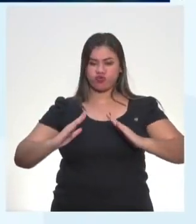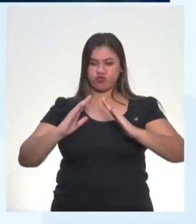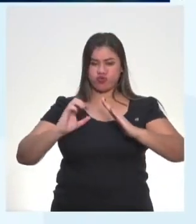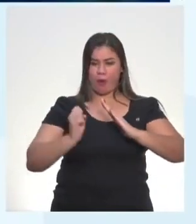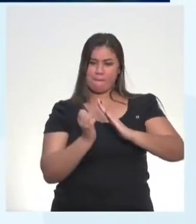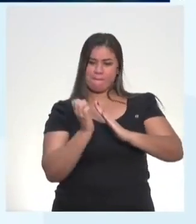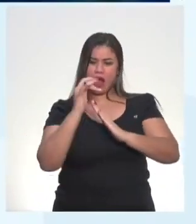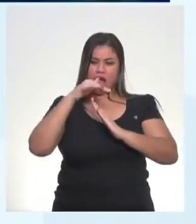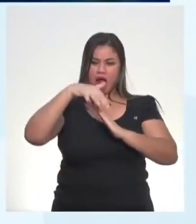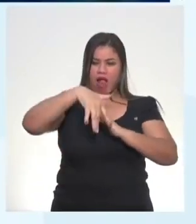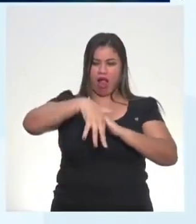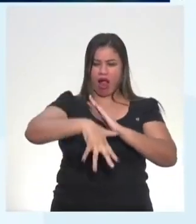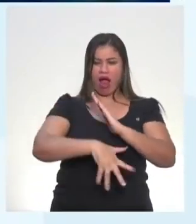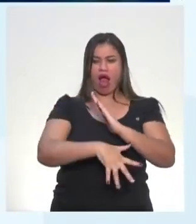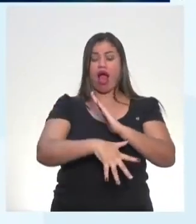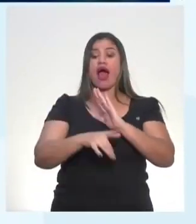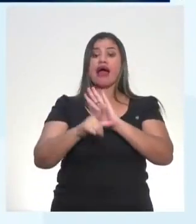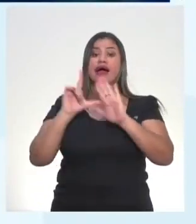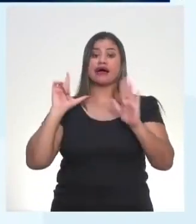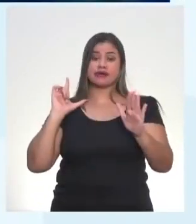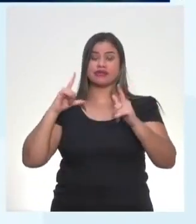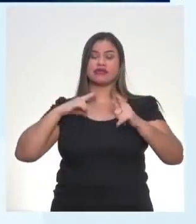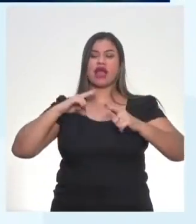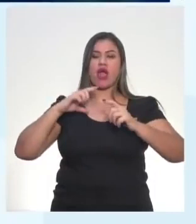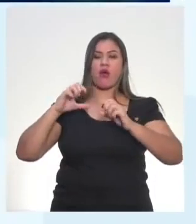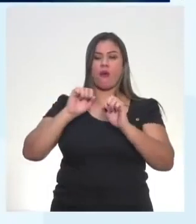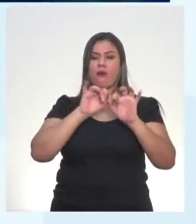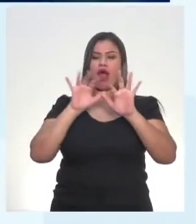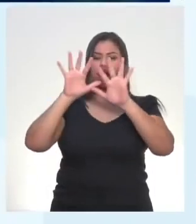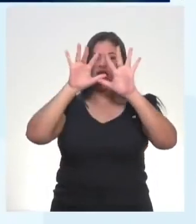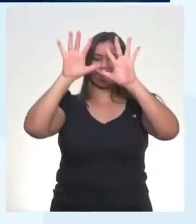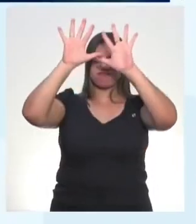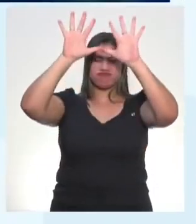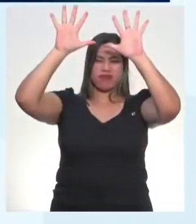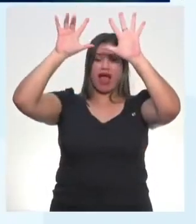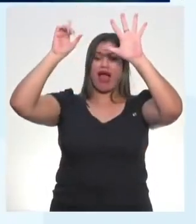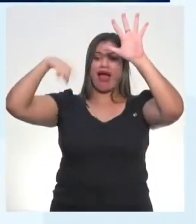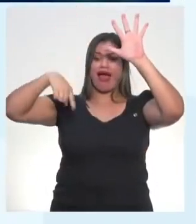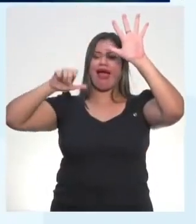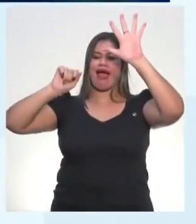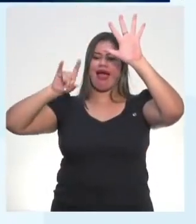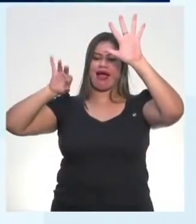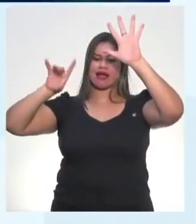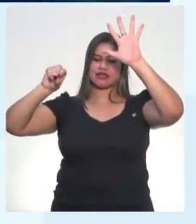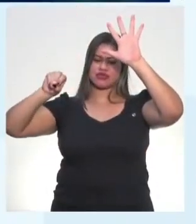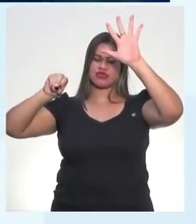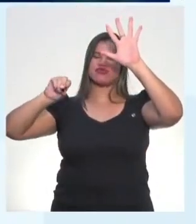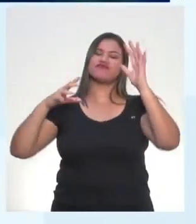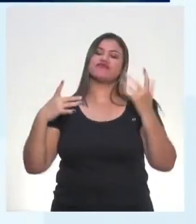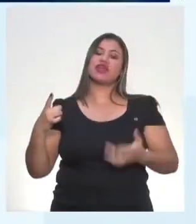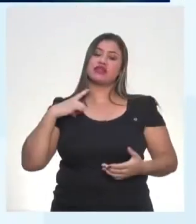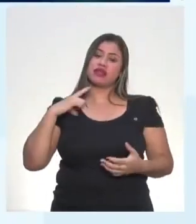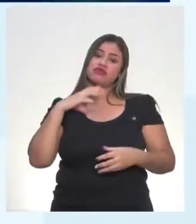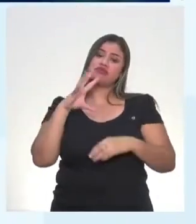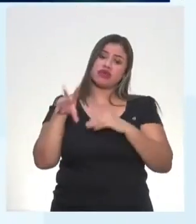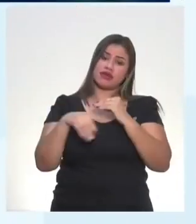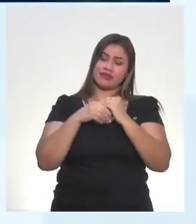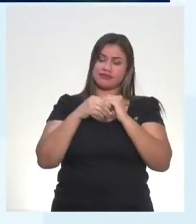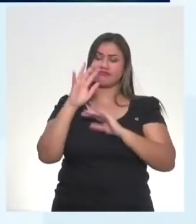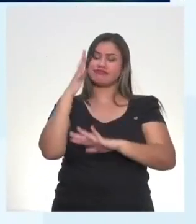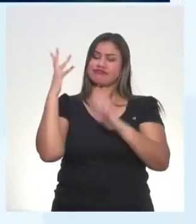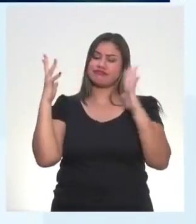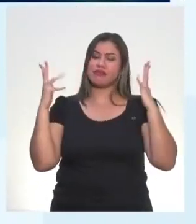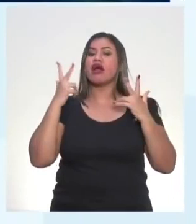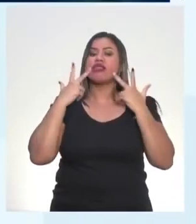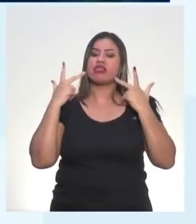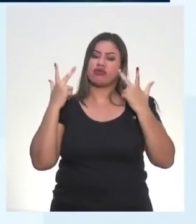uma fumaça. E essa fumaça contém também os gases ácidos. Então, tem uma contribuição da natureza para a chuva ácida? Tenho.